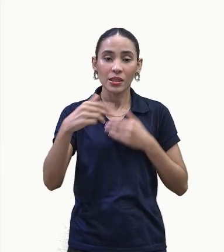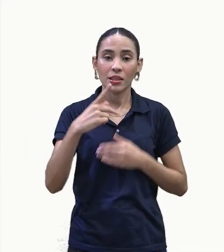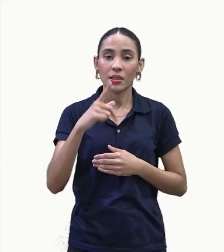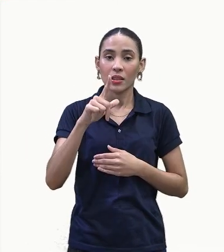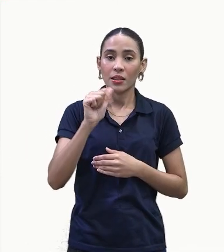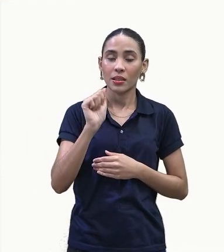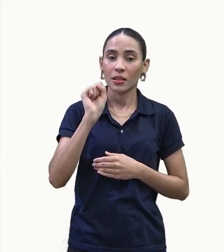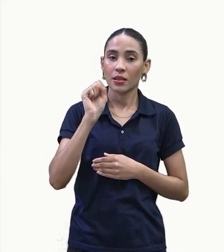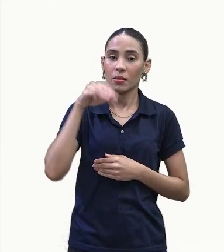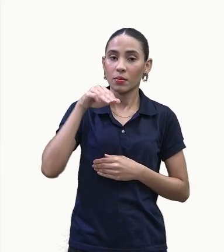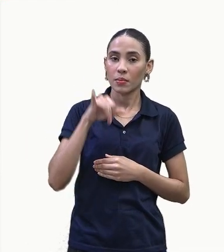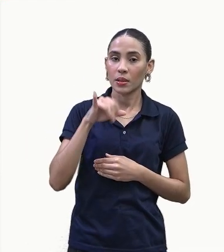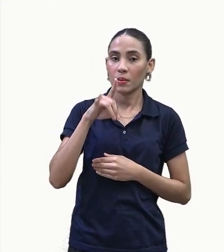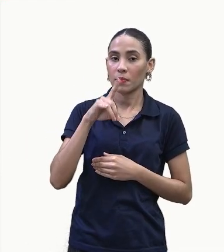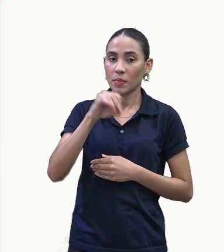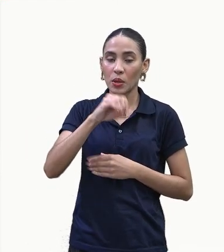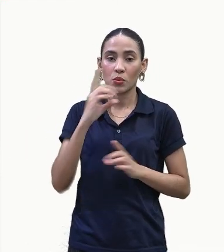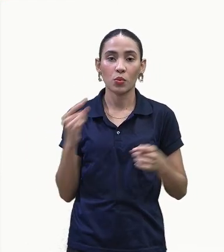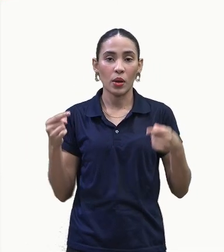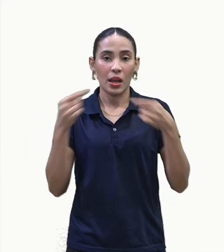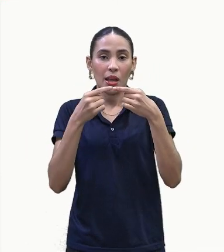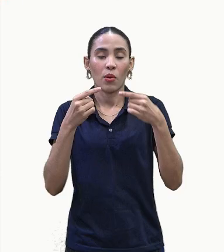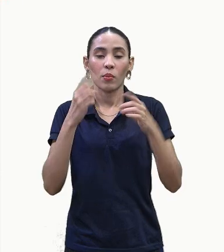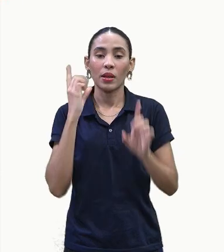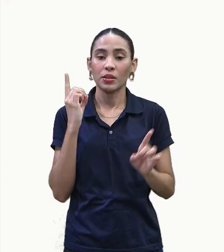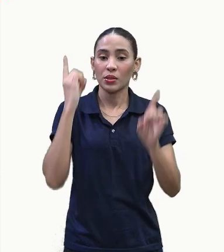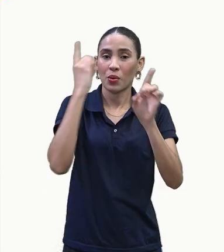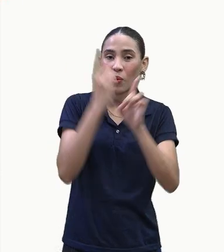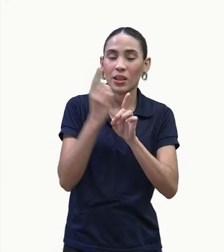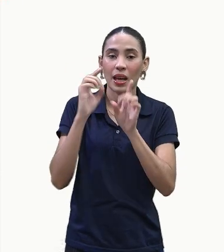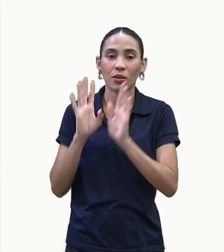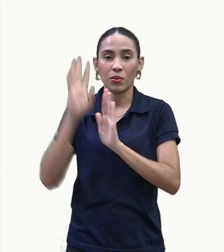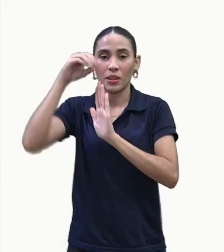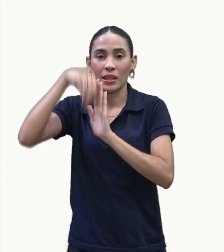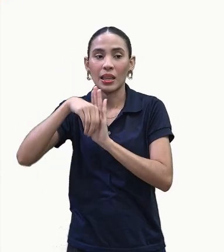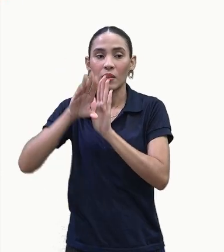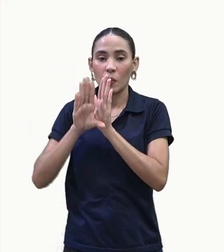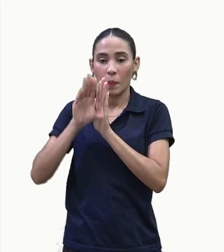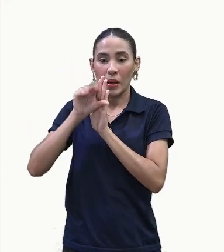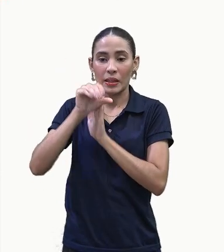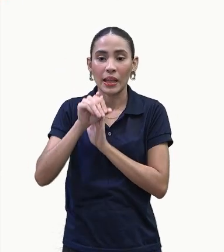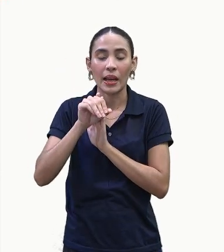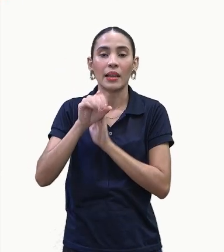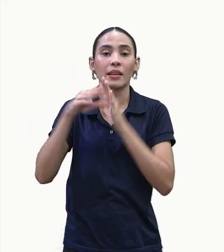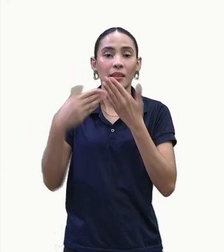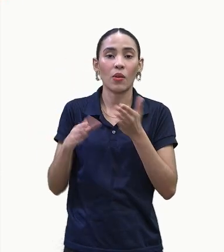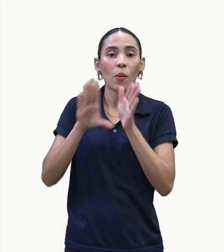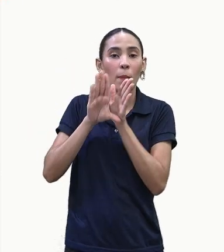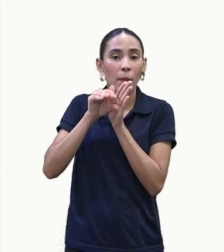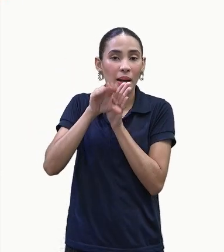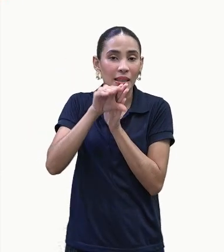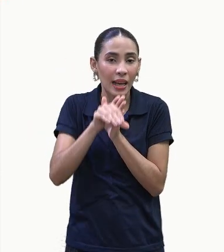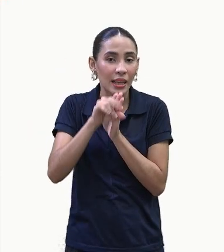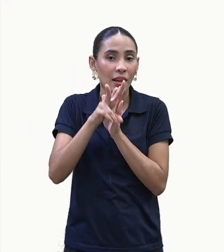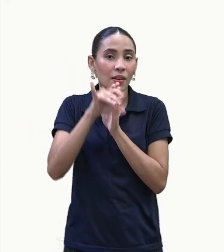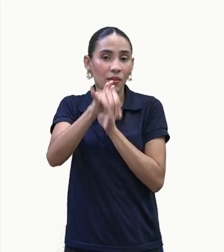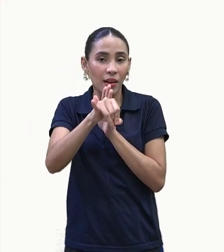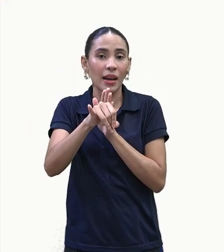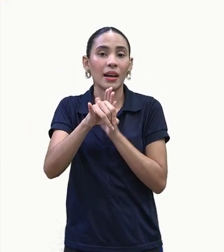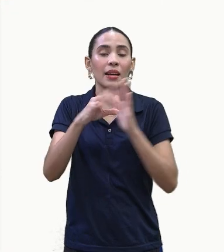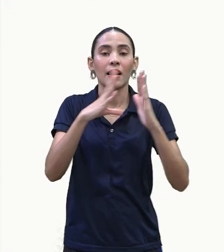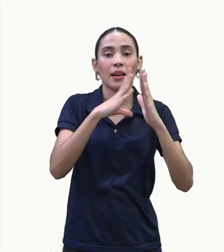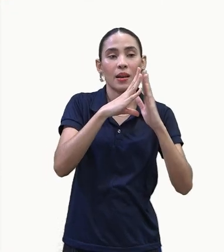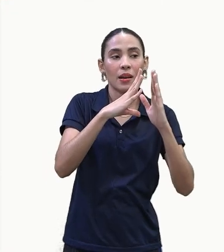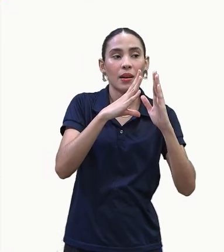plasmídio recombinante encontrado, vejam só, lá na bactéria, essa bactéria ela vai se replicar,